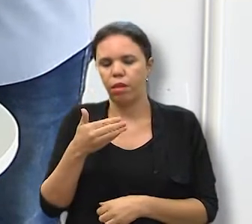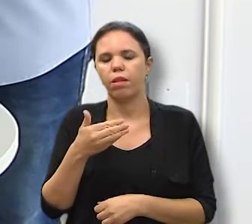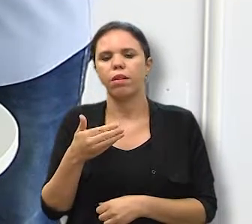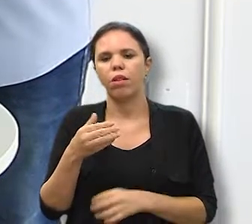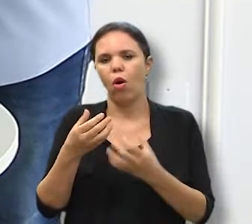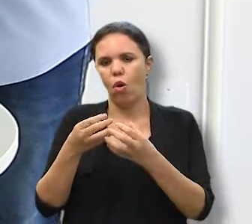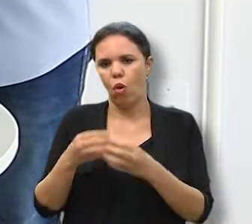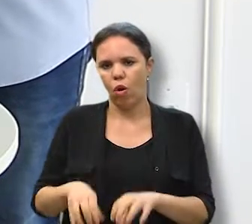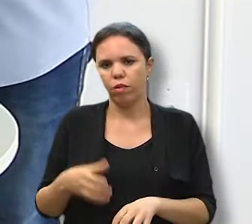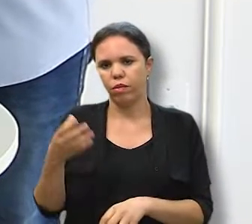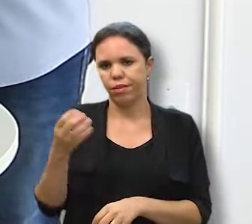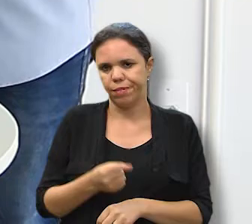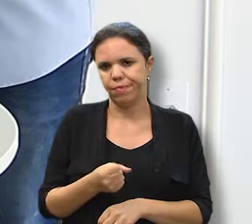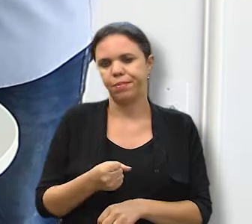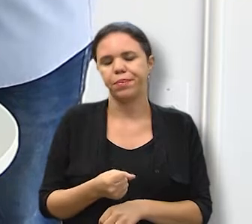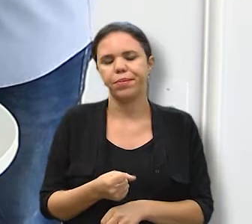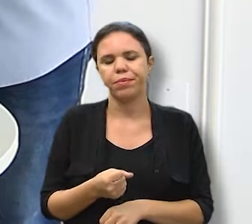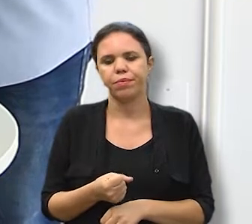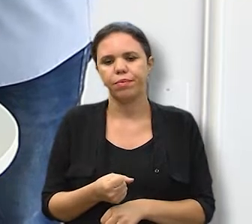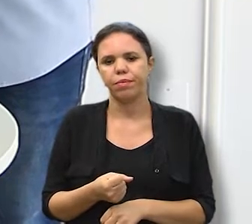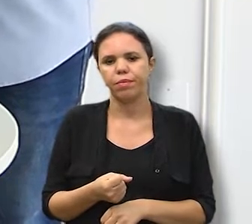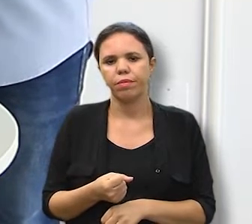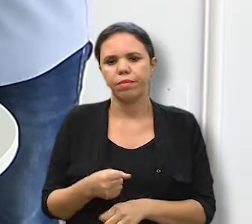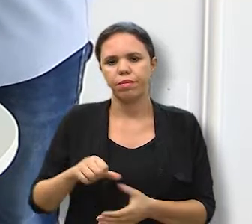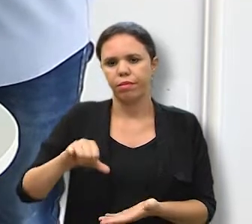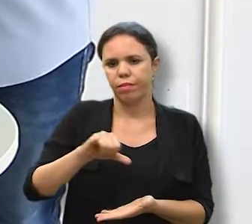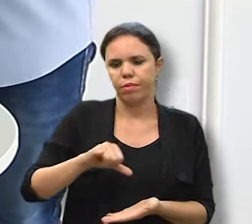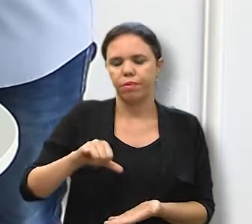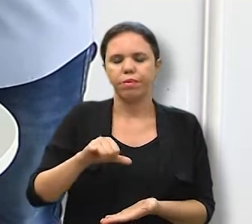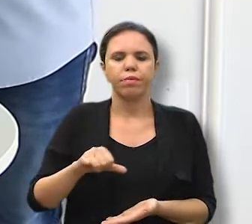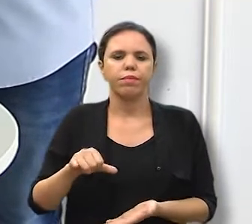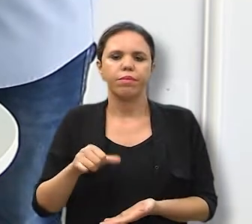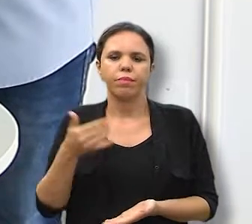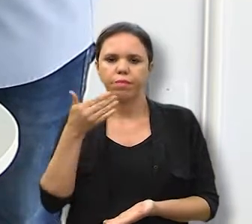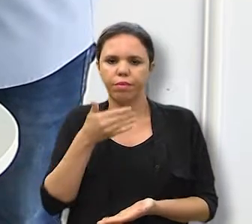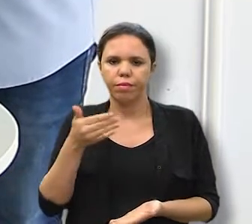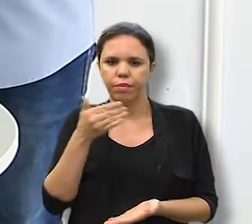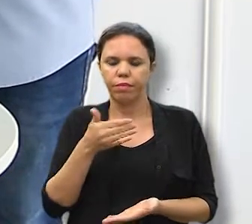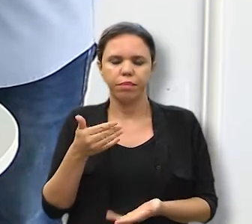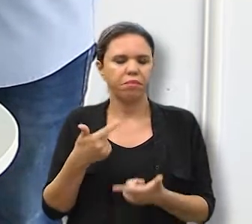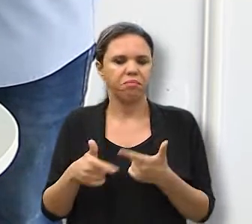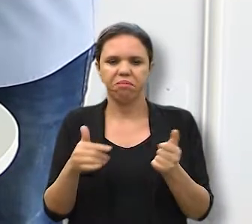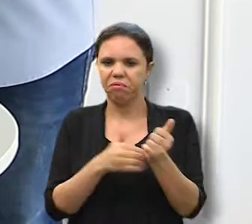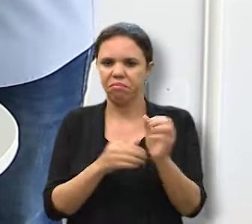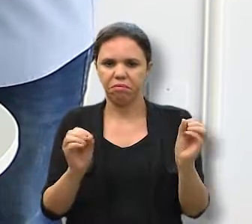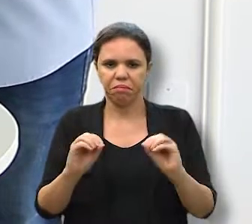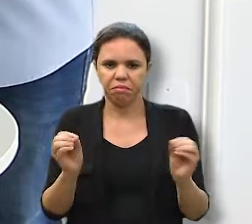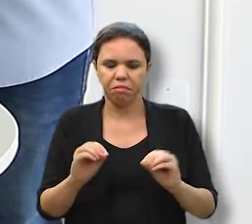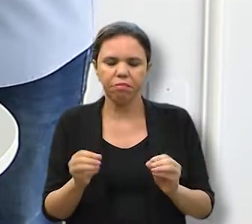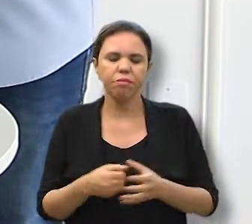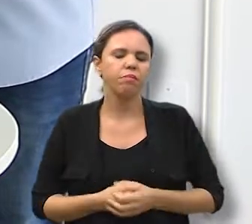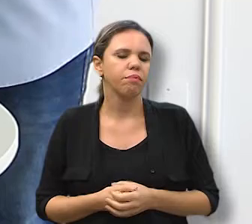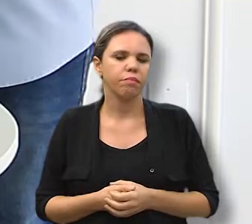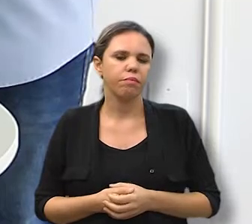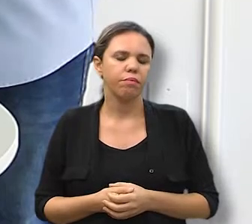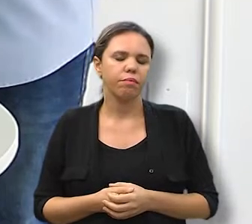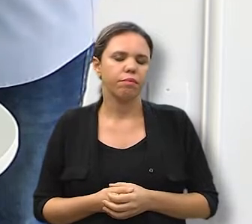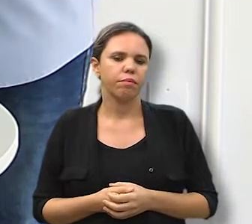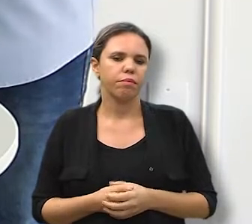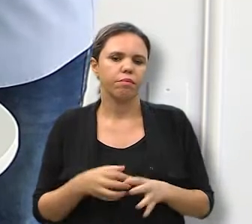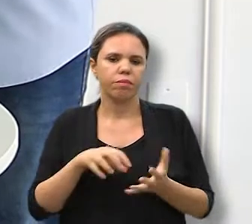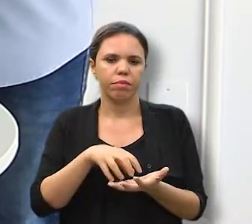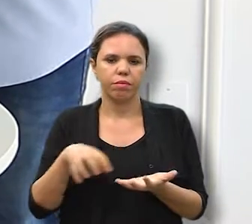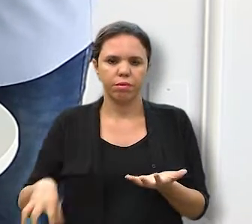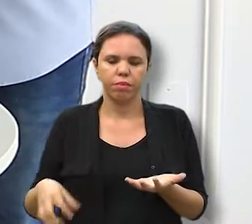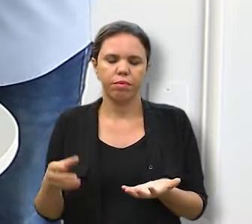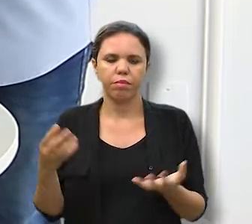o leite, né? E o caramelo que a gente usa para fazer a calda. Não tem segredo nenhum. Então, assim, o segredo para um pudim perfeito é